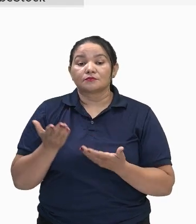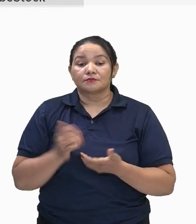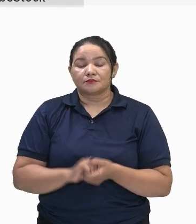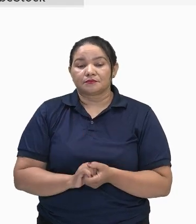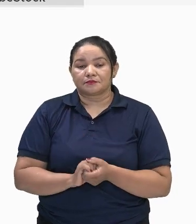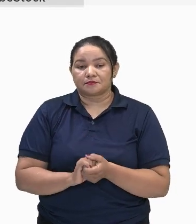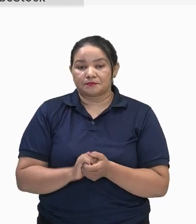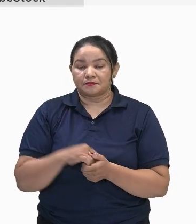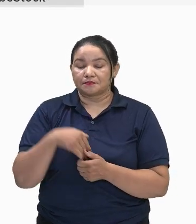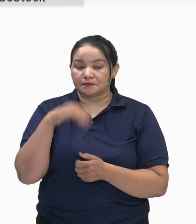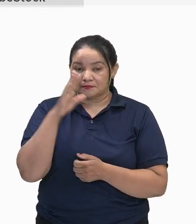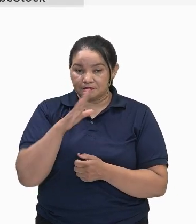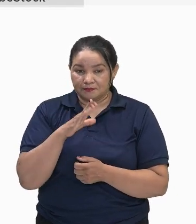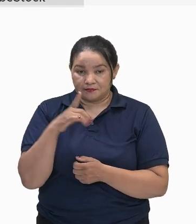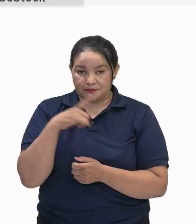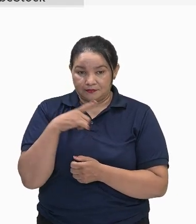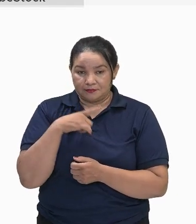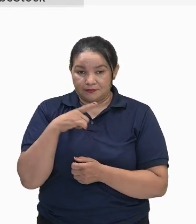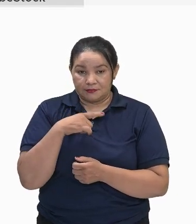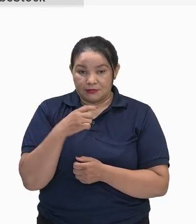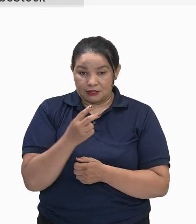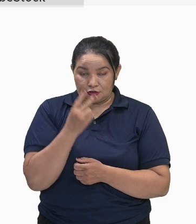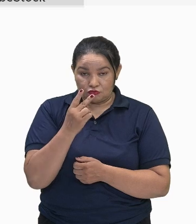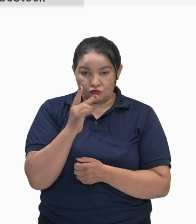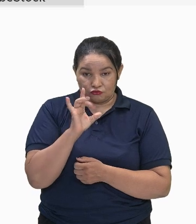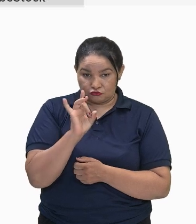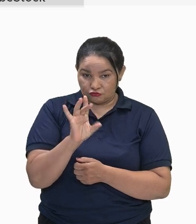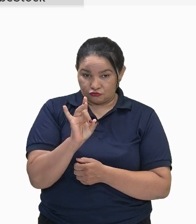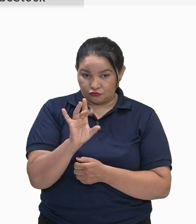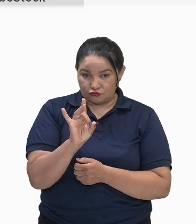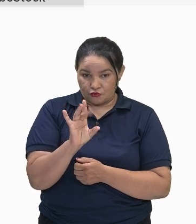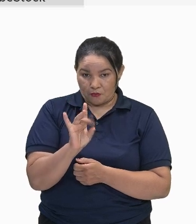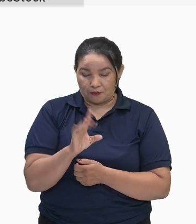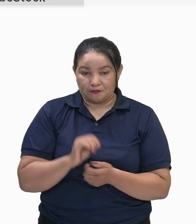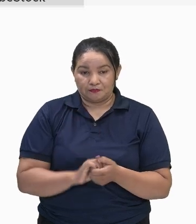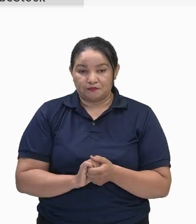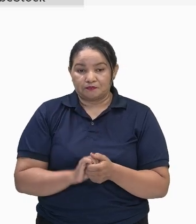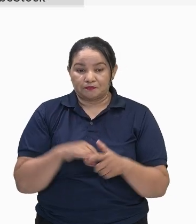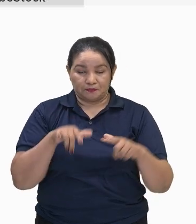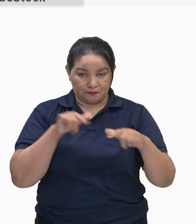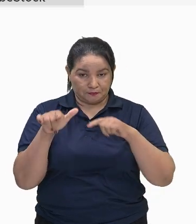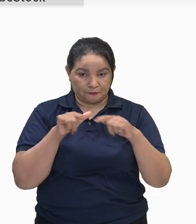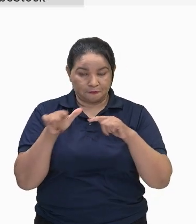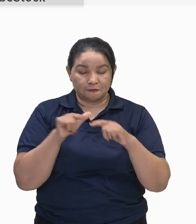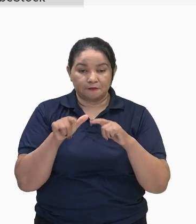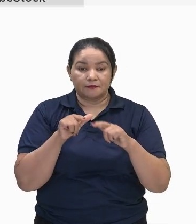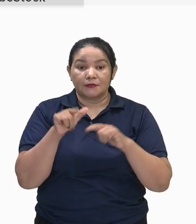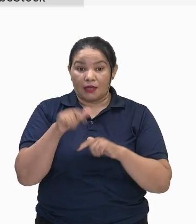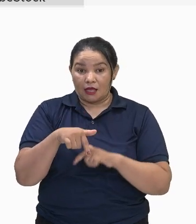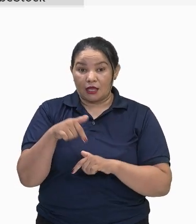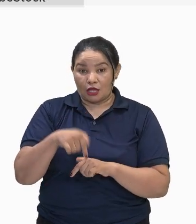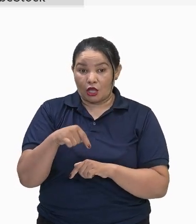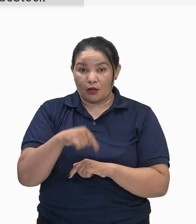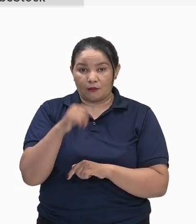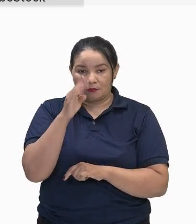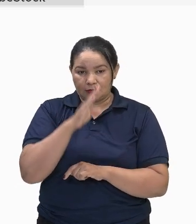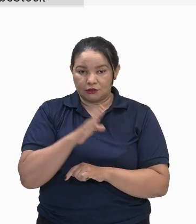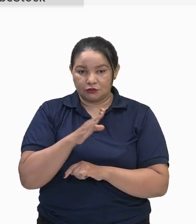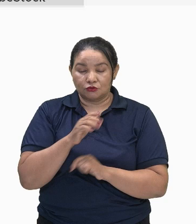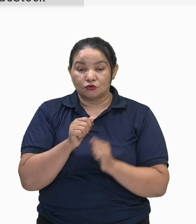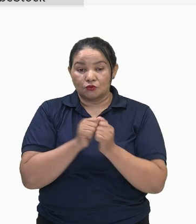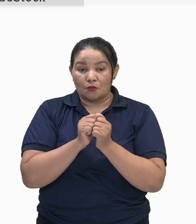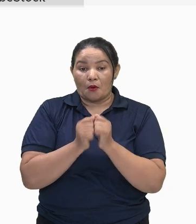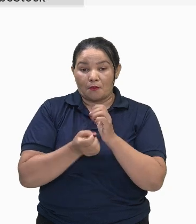no Brasil existem somente 2 usinas nucleares em funcionamento. no Brasil, né, que juntas